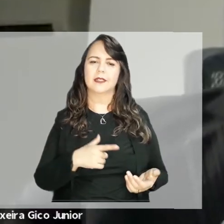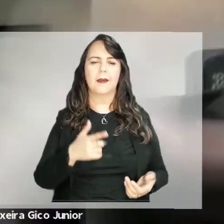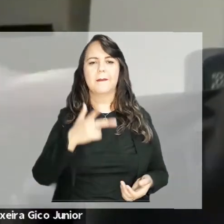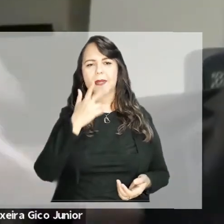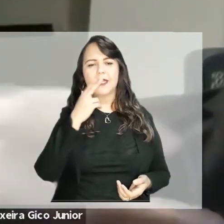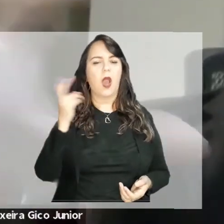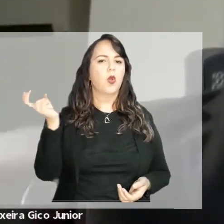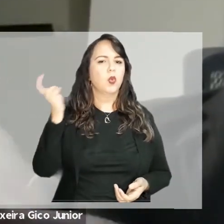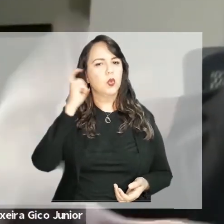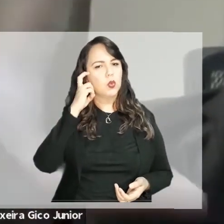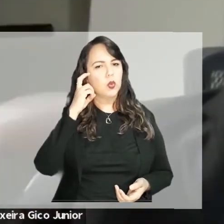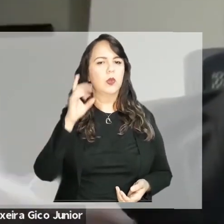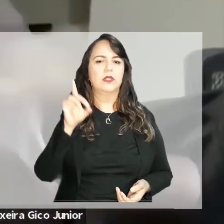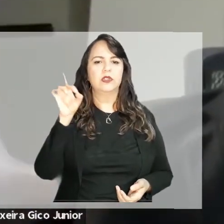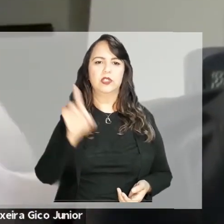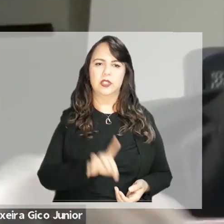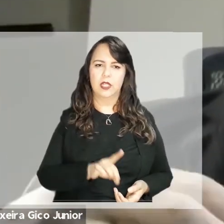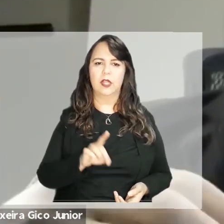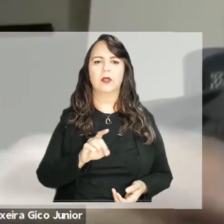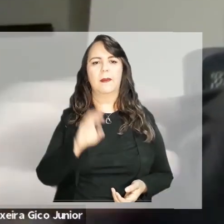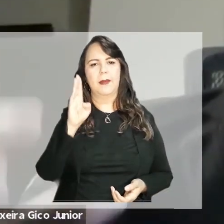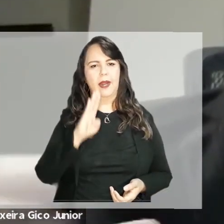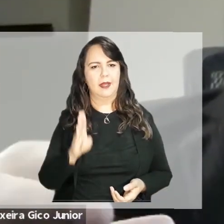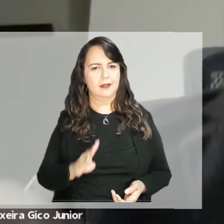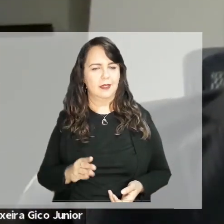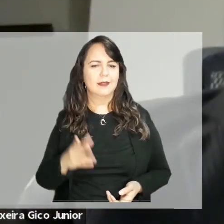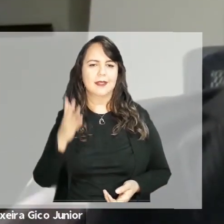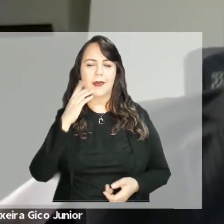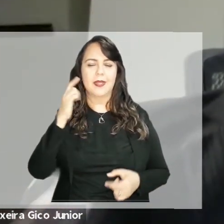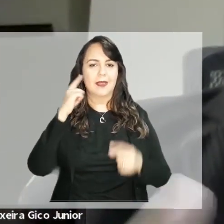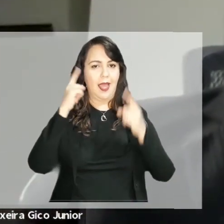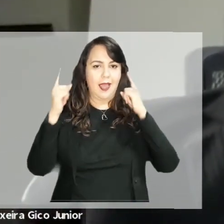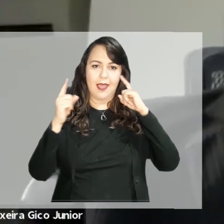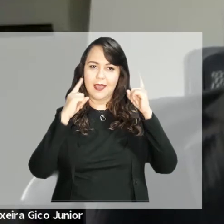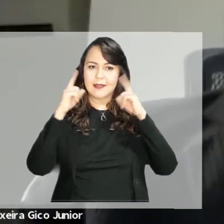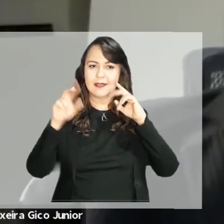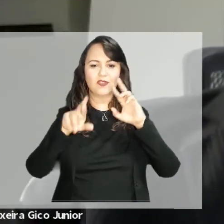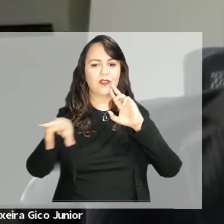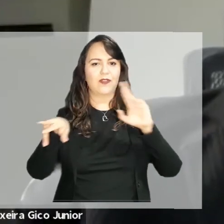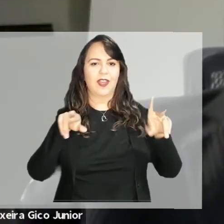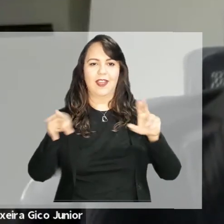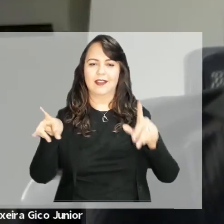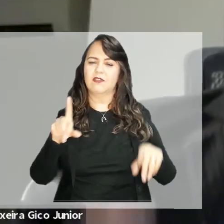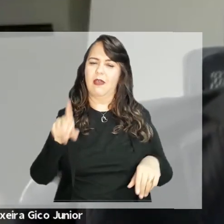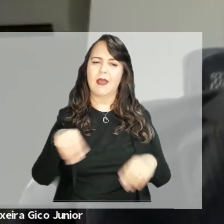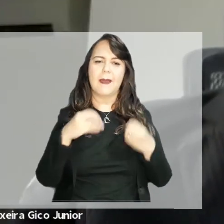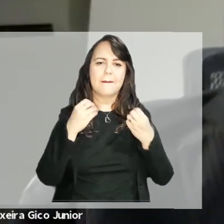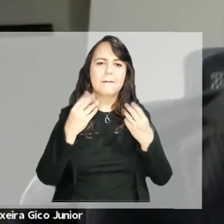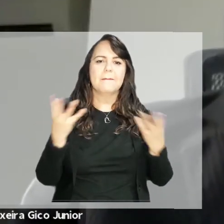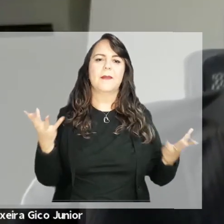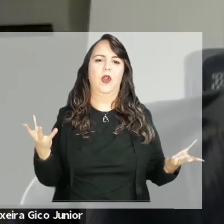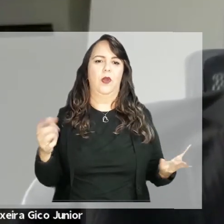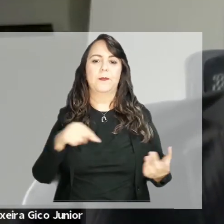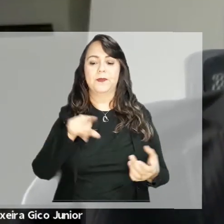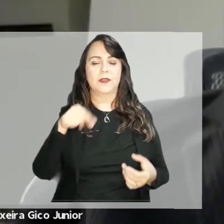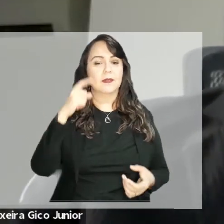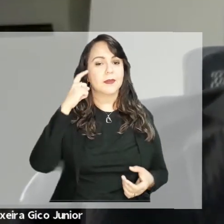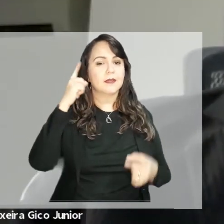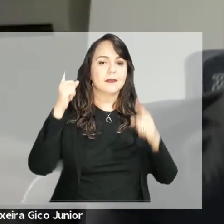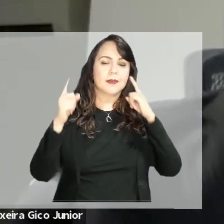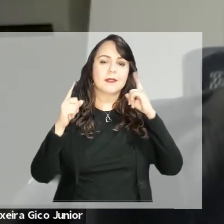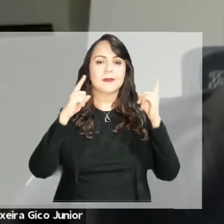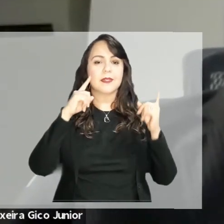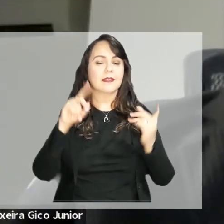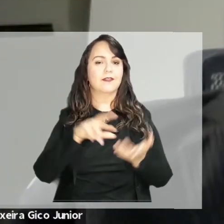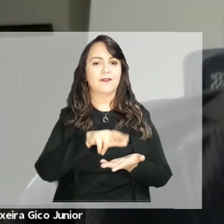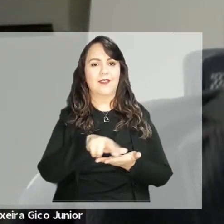que pluralidade de ideias e pluralidade de regras é bom. Não, pluralidade de ideias é bom. Pluralidade de regras jurídicas